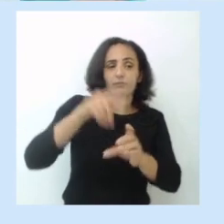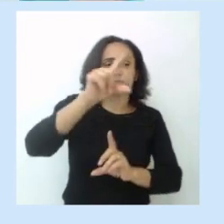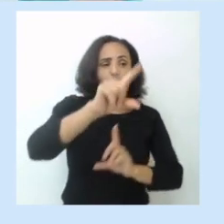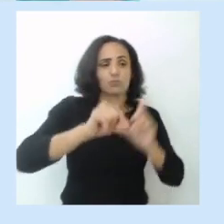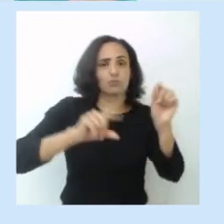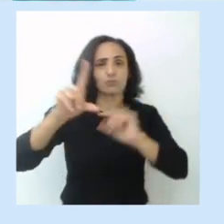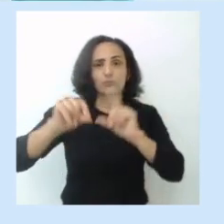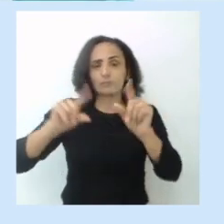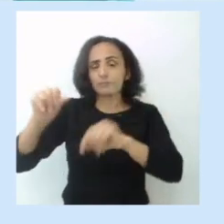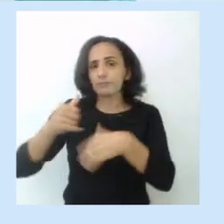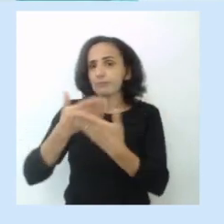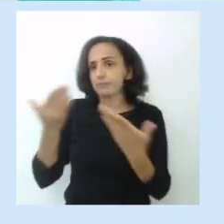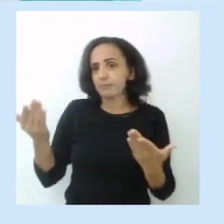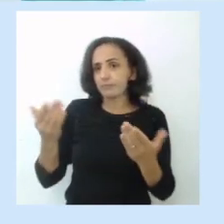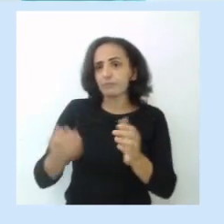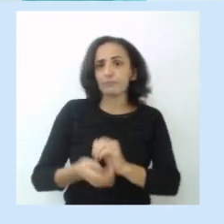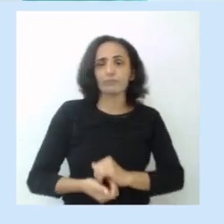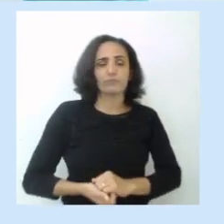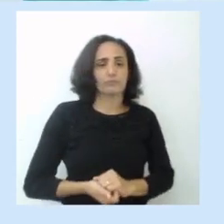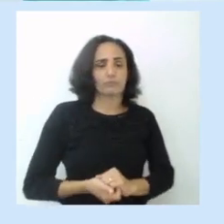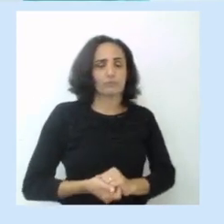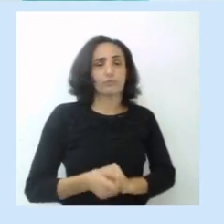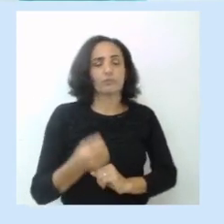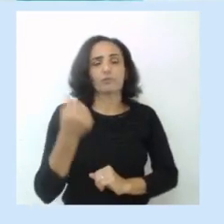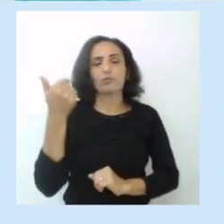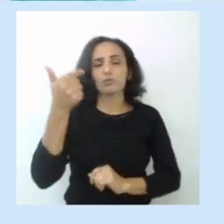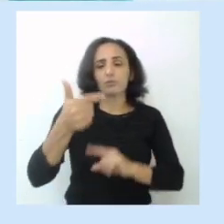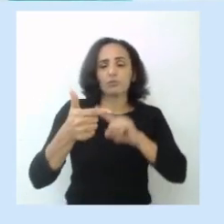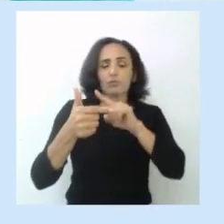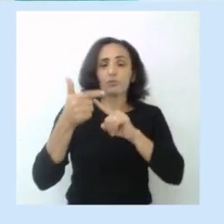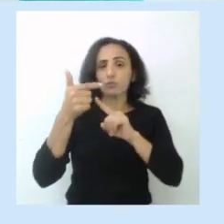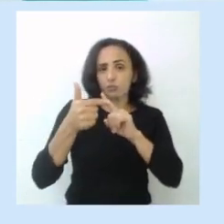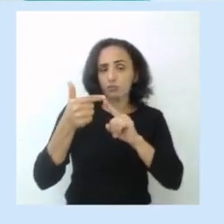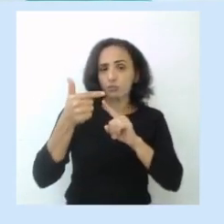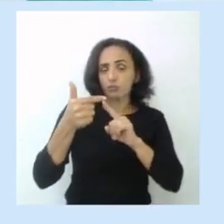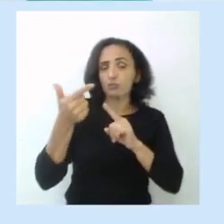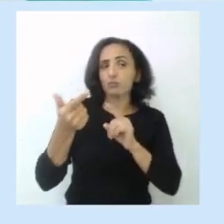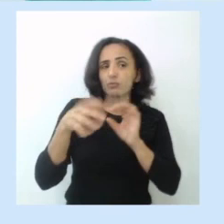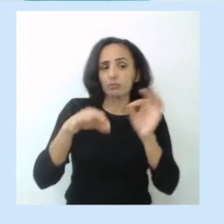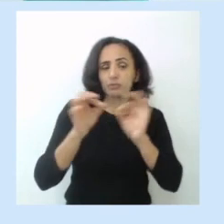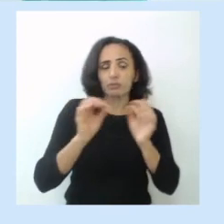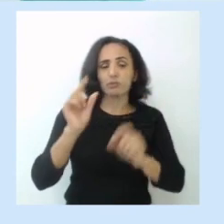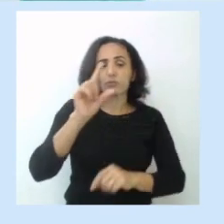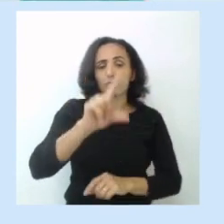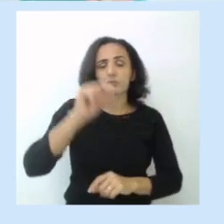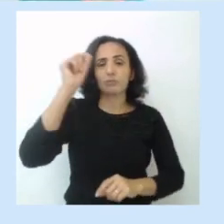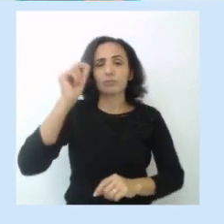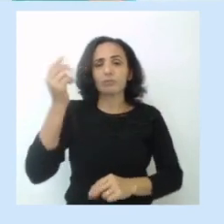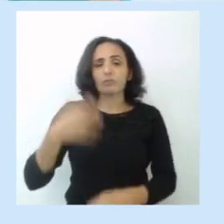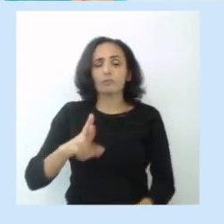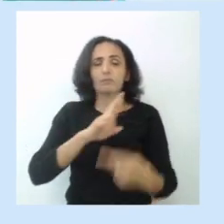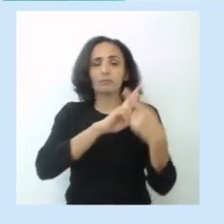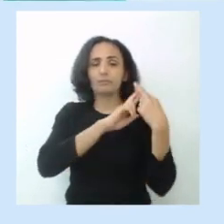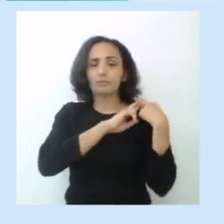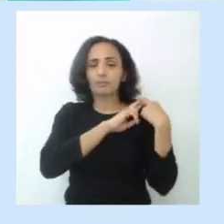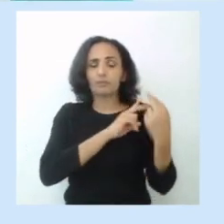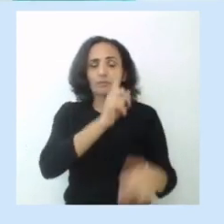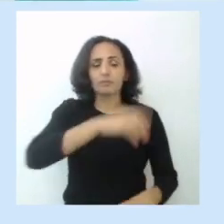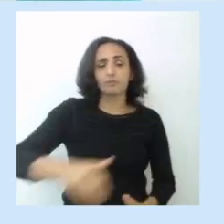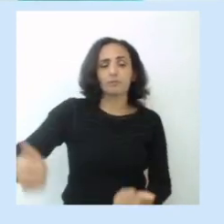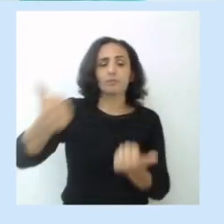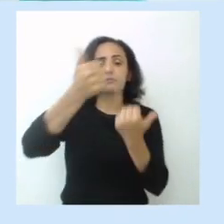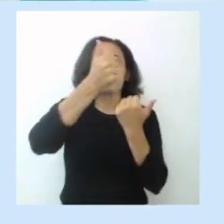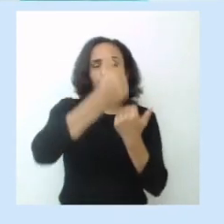pode ser feita. São 2 cargos. Lembra dos cargos pré-determinados que a gente usou aqui na escolha do representante, vice-representante de turma?